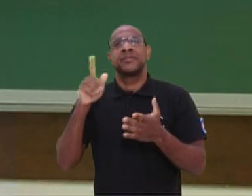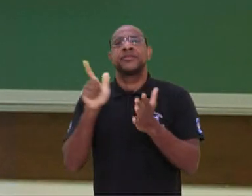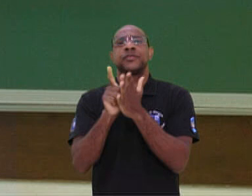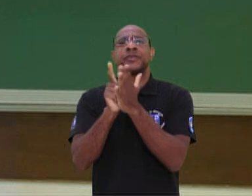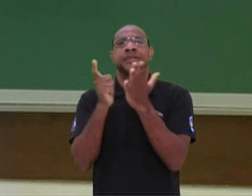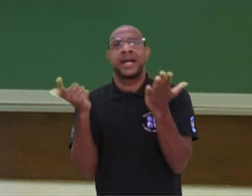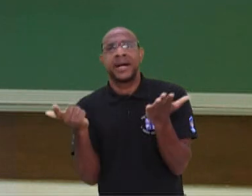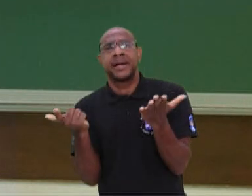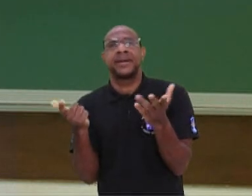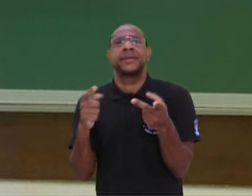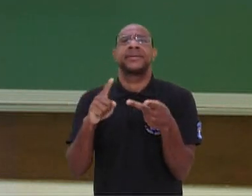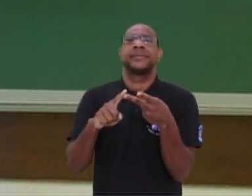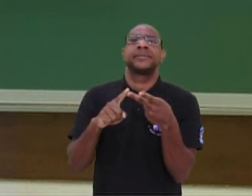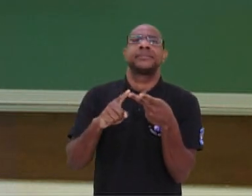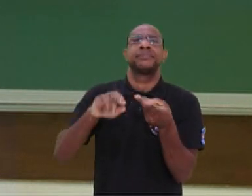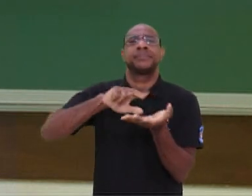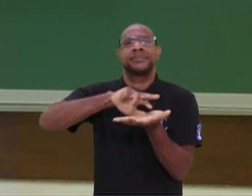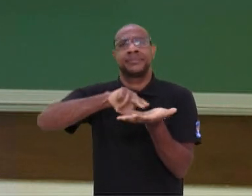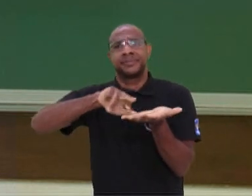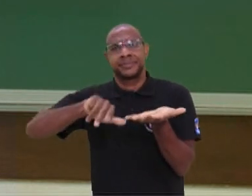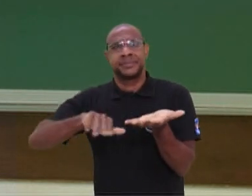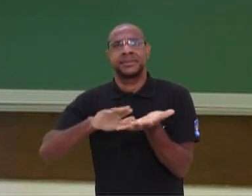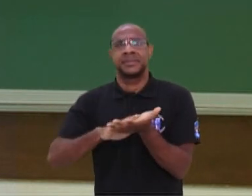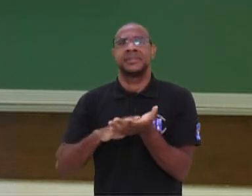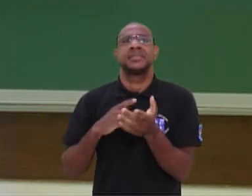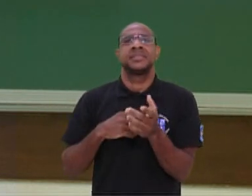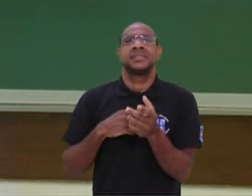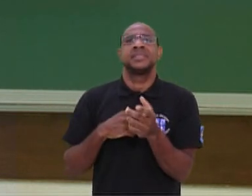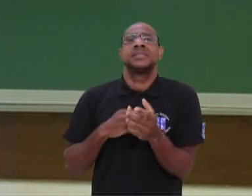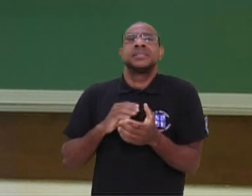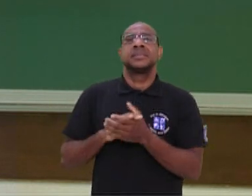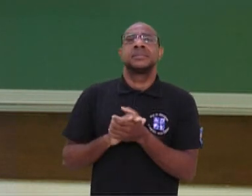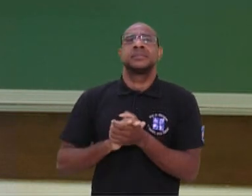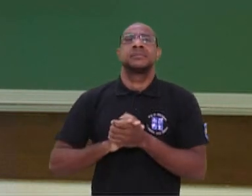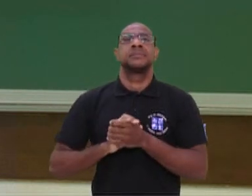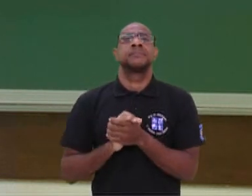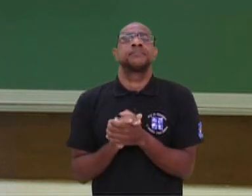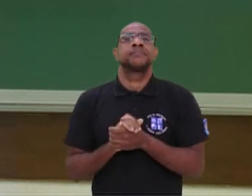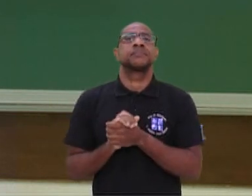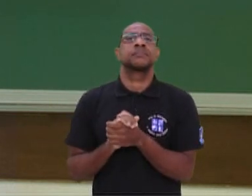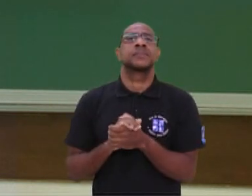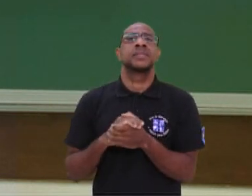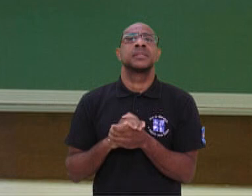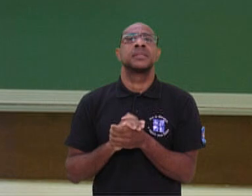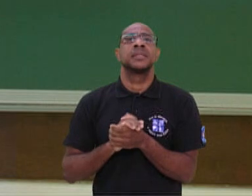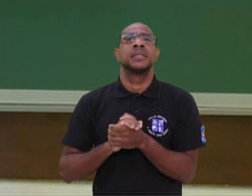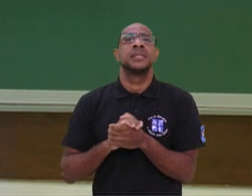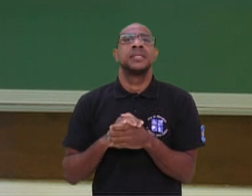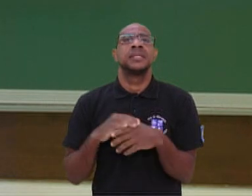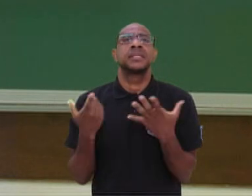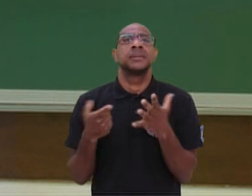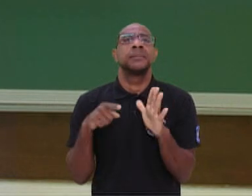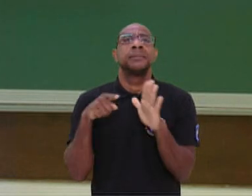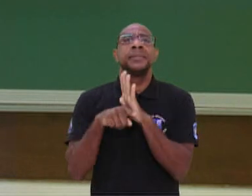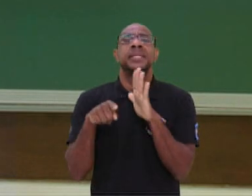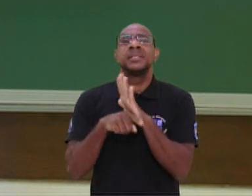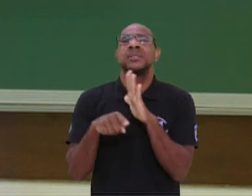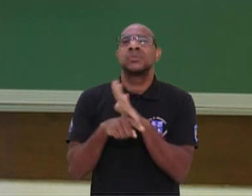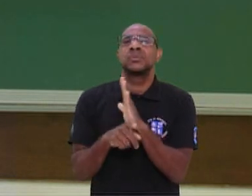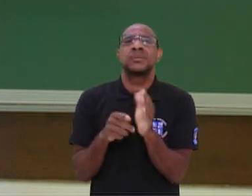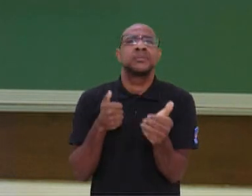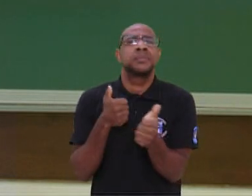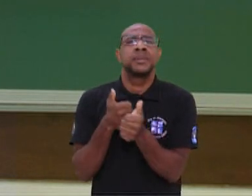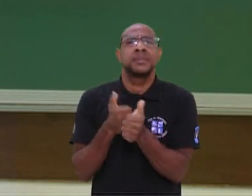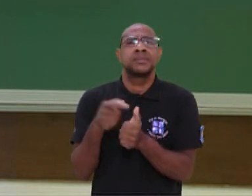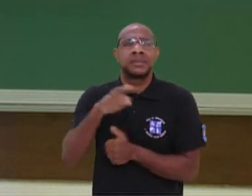jornais. Este gênero circula muito na mídia, né? Pois bem, perguntas retóricas iniciais de aproximação